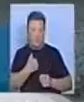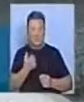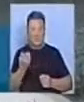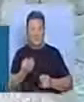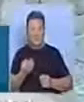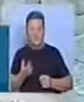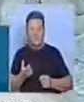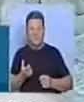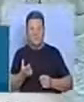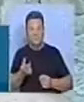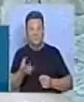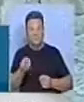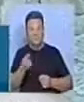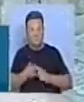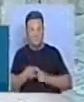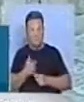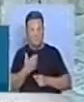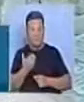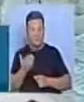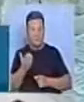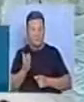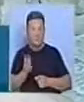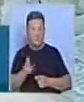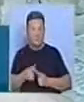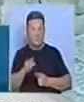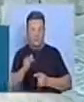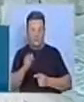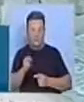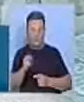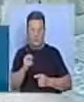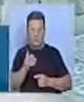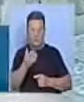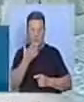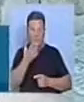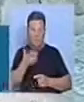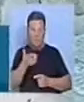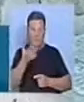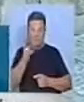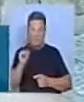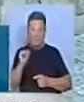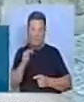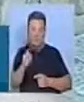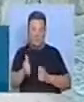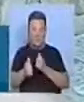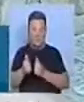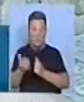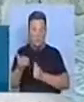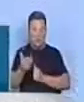tivemos, isto é muito interessante, nós tivemos 43 países a concorrer, 43, o que já dá